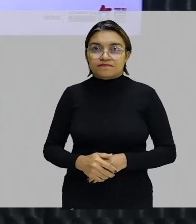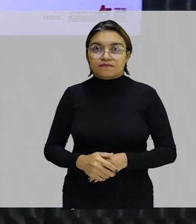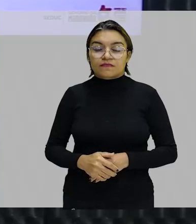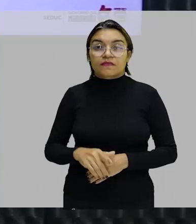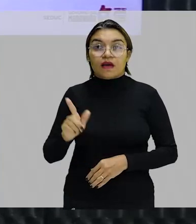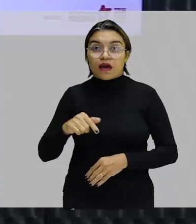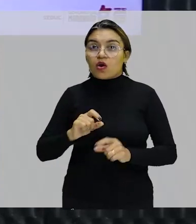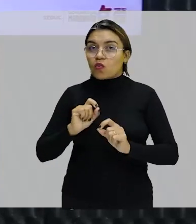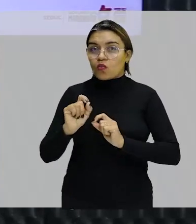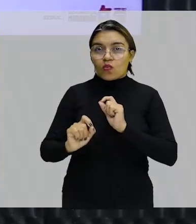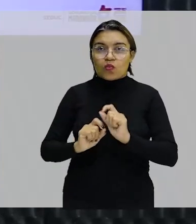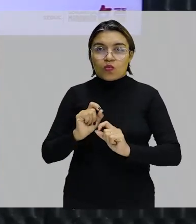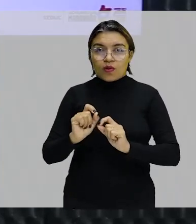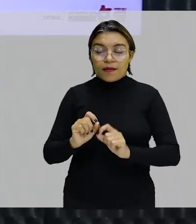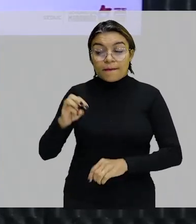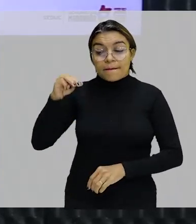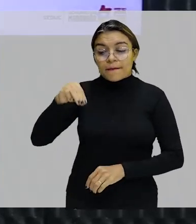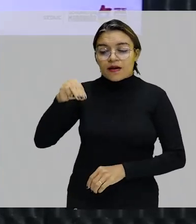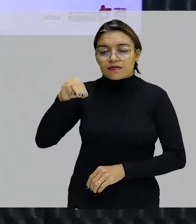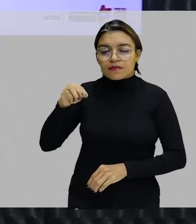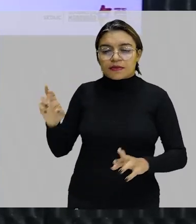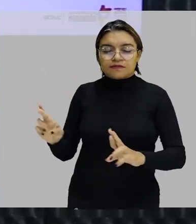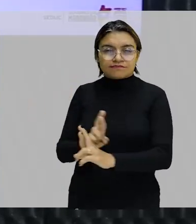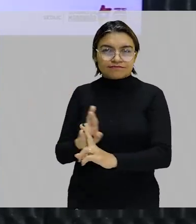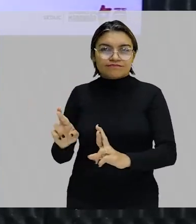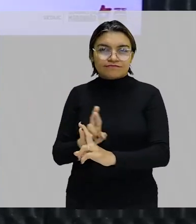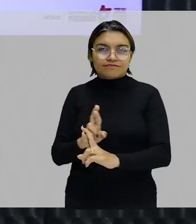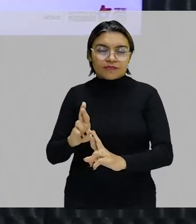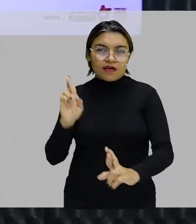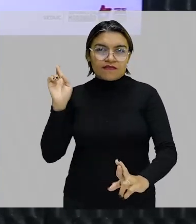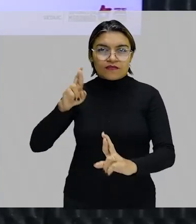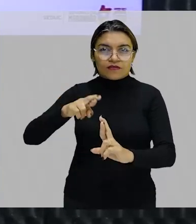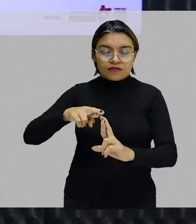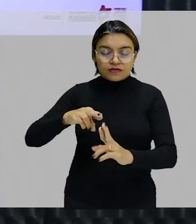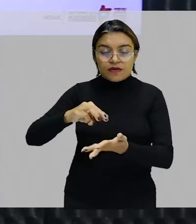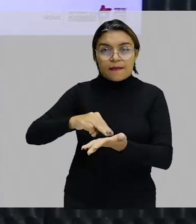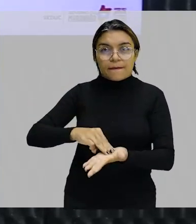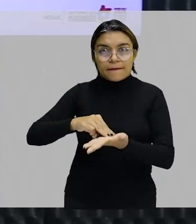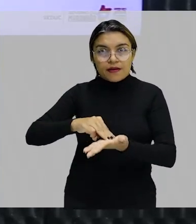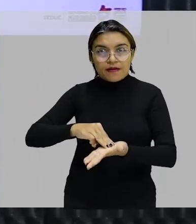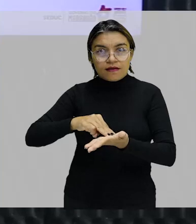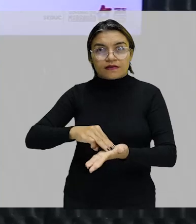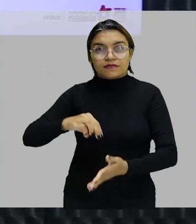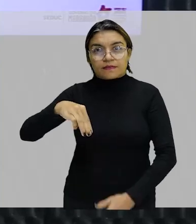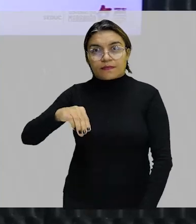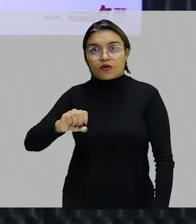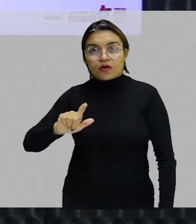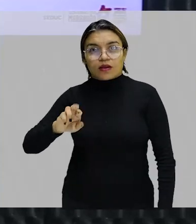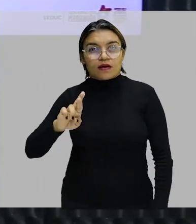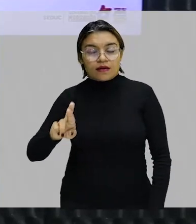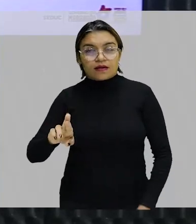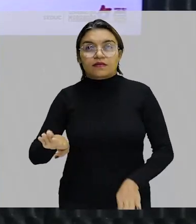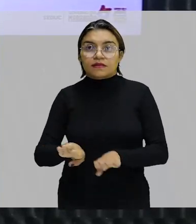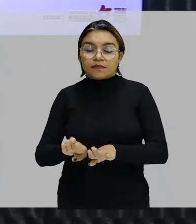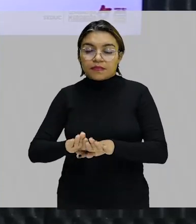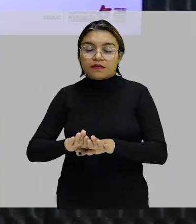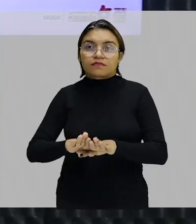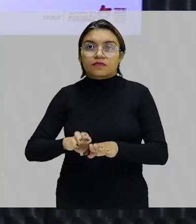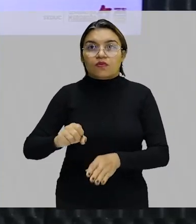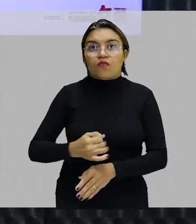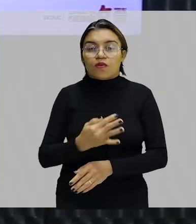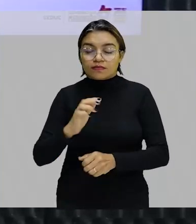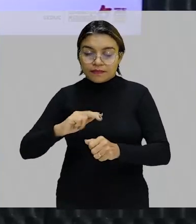as relações matemáticas referentes à massa molar, a quantidade de partículas, quantidade